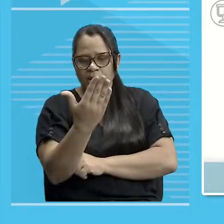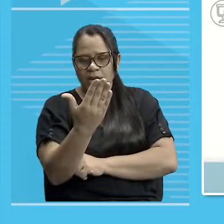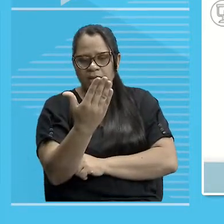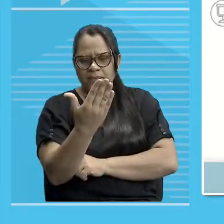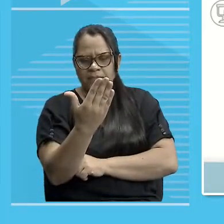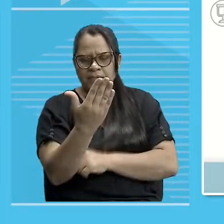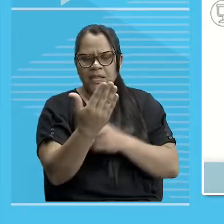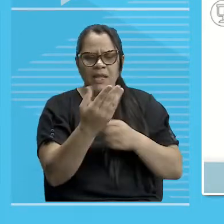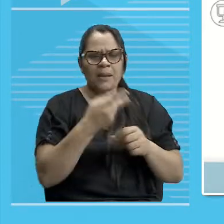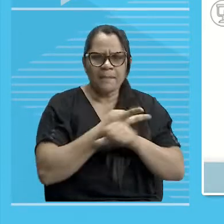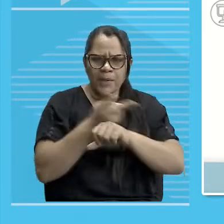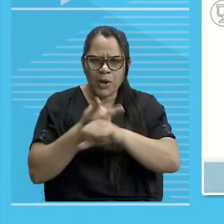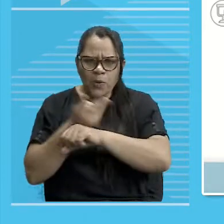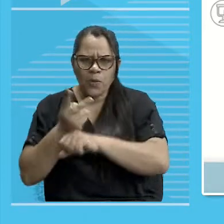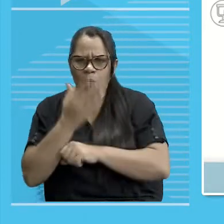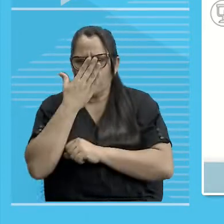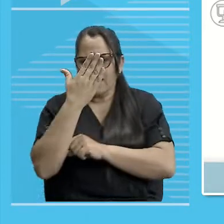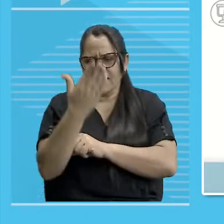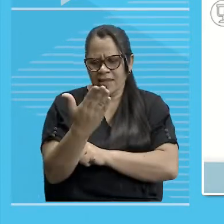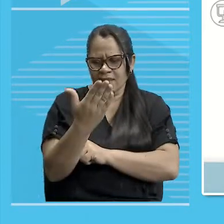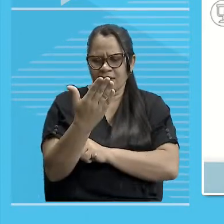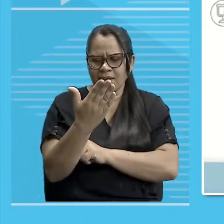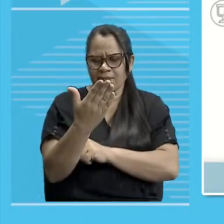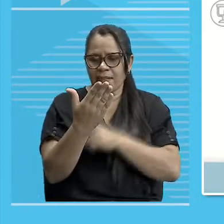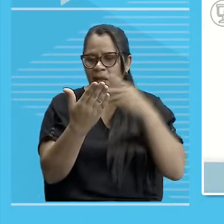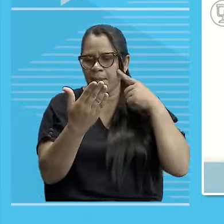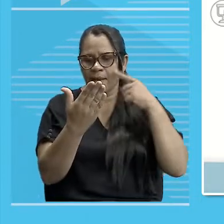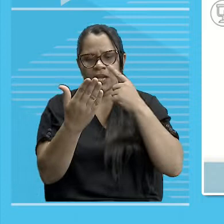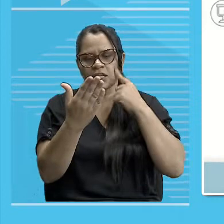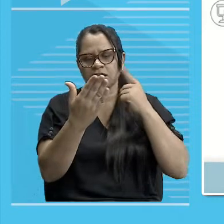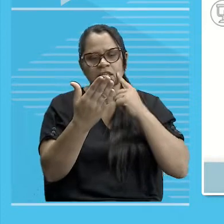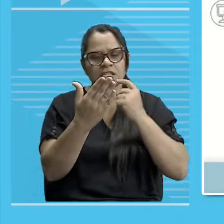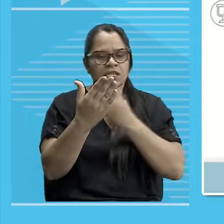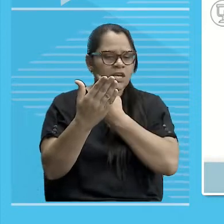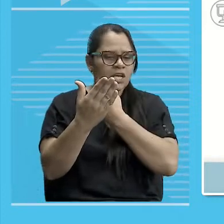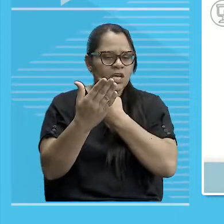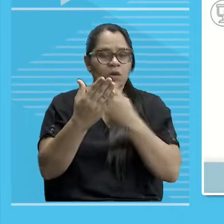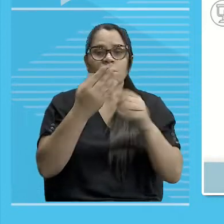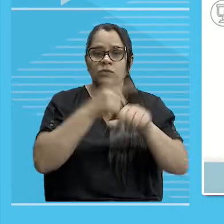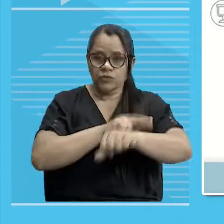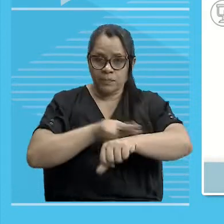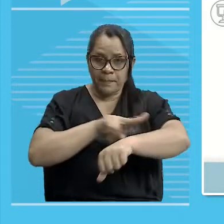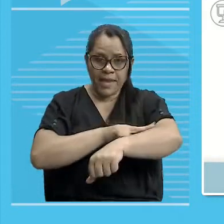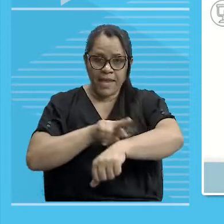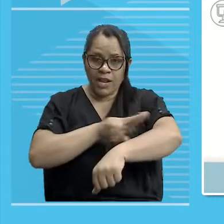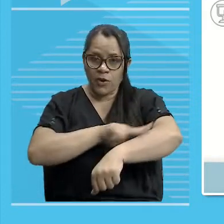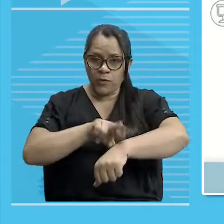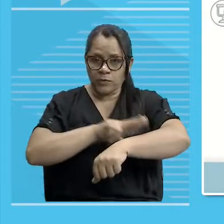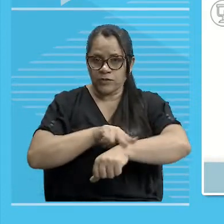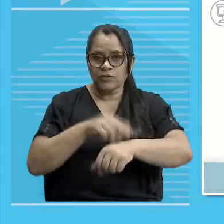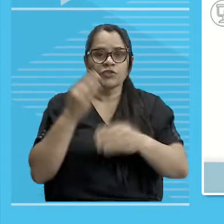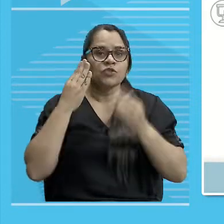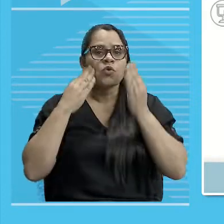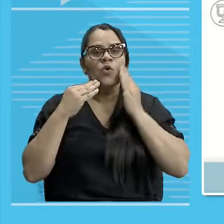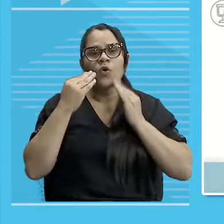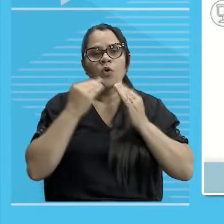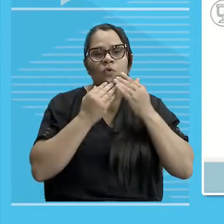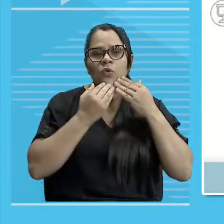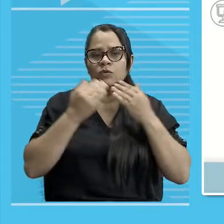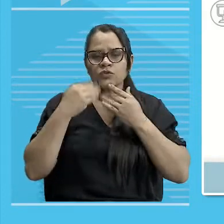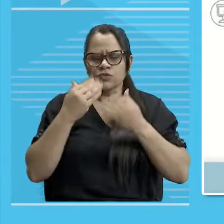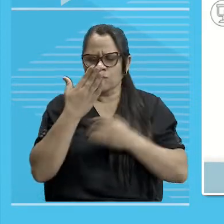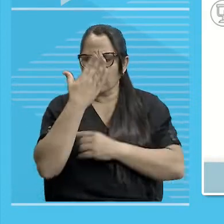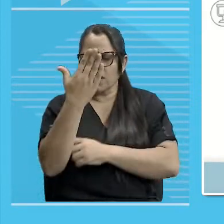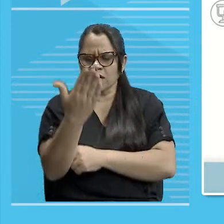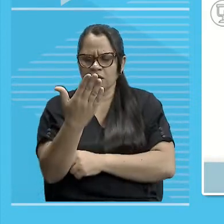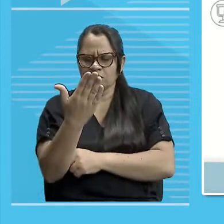no rosto para ver se apareceu ou não algum tipo de pelo. Será que apareceu algum tipo de pelo? Será